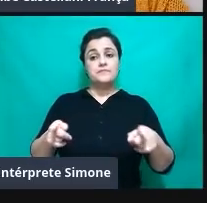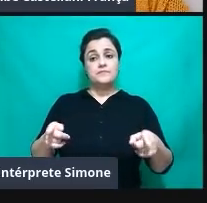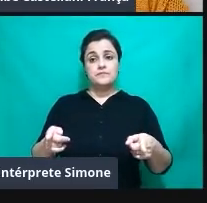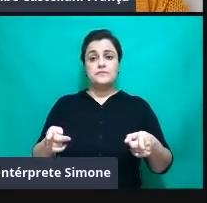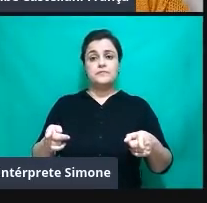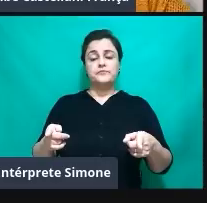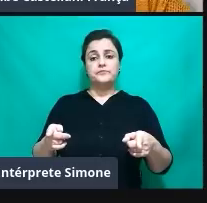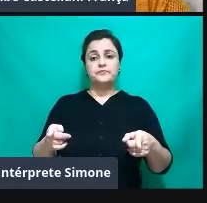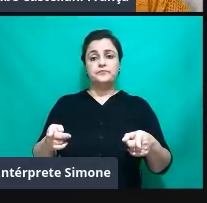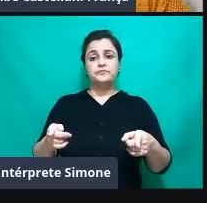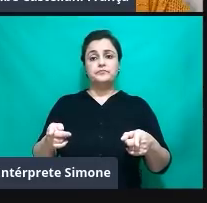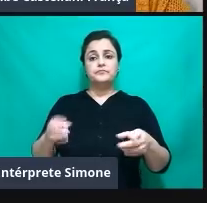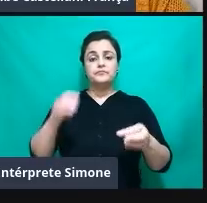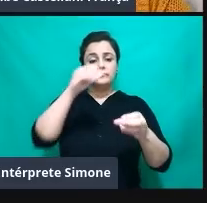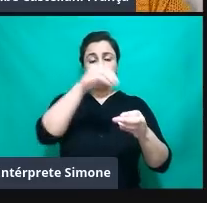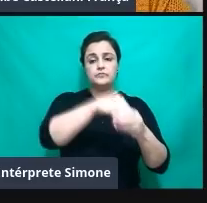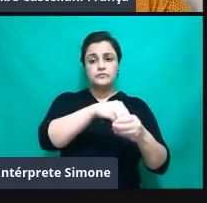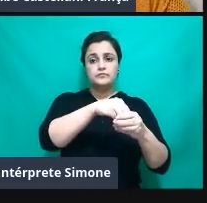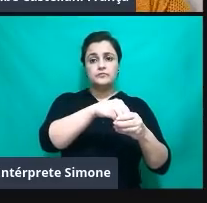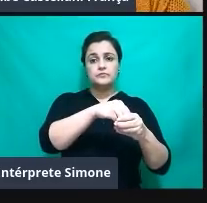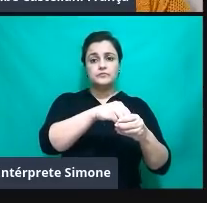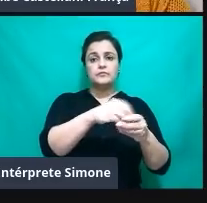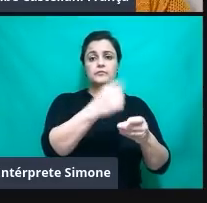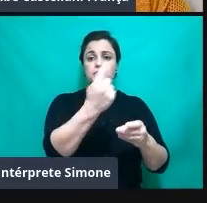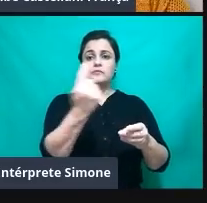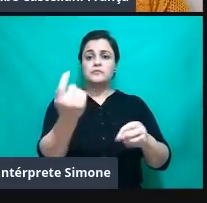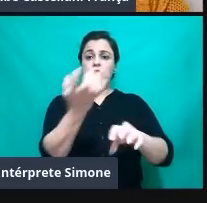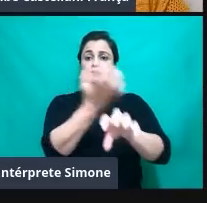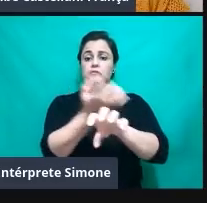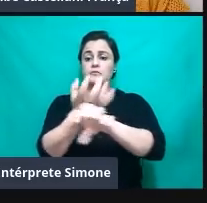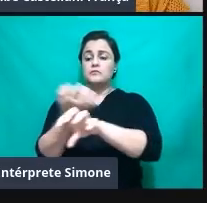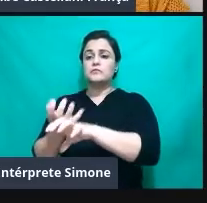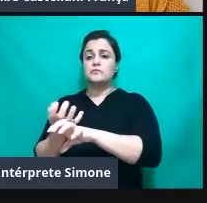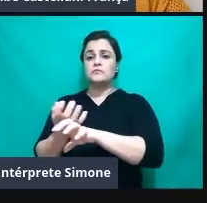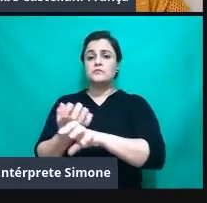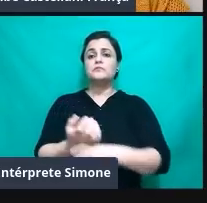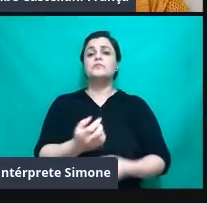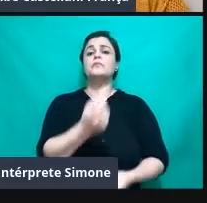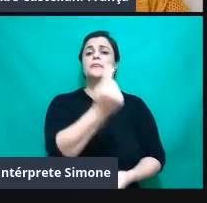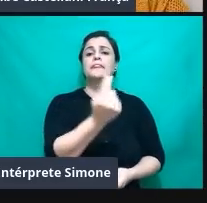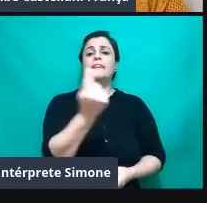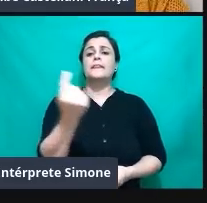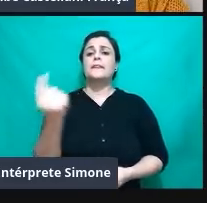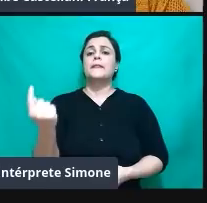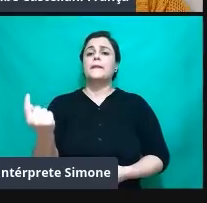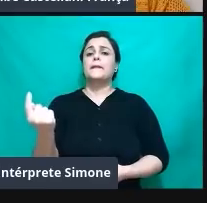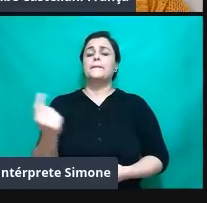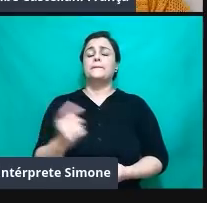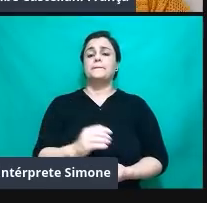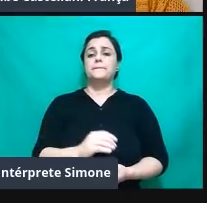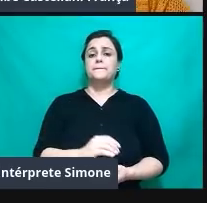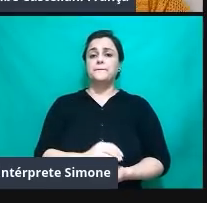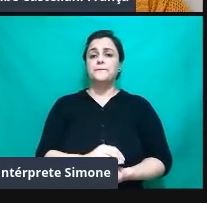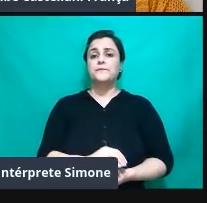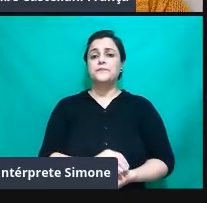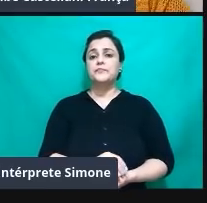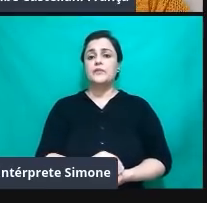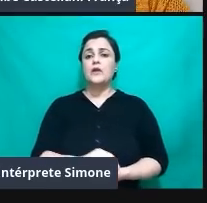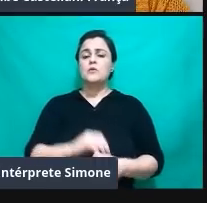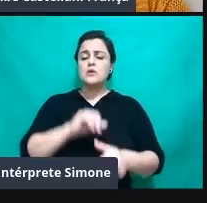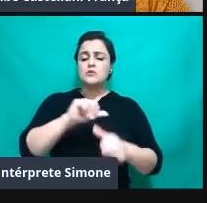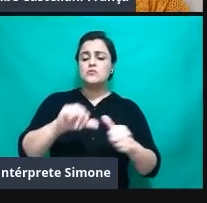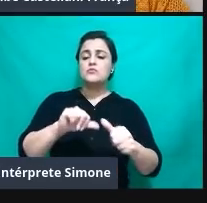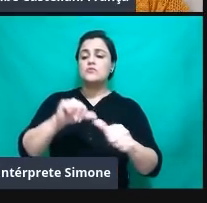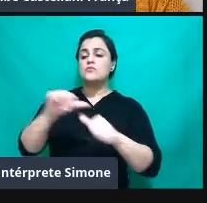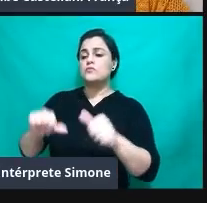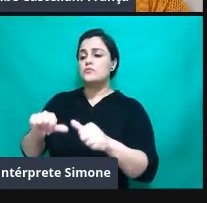as unidades temáticas, tá? Cada unidade temática, né, que elas tiveram algumas mudanças. Então, dentro